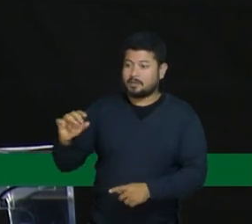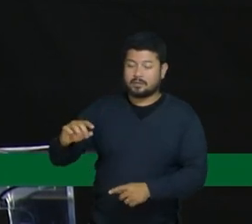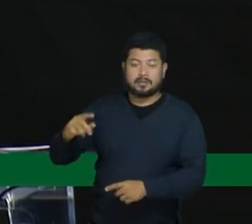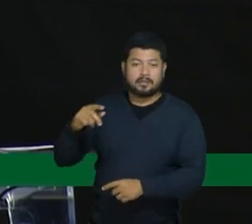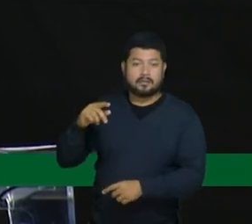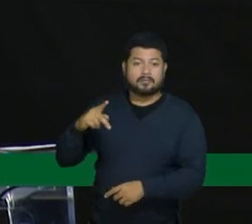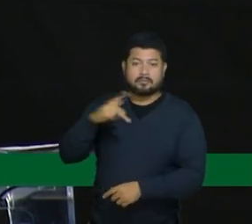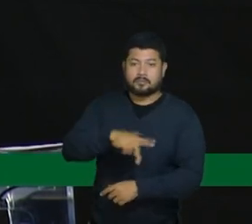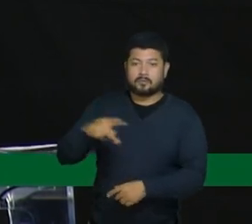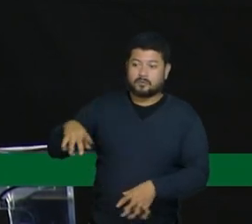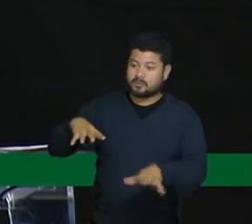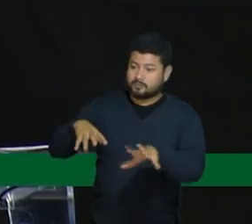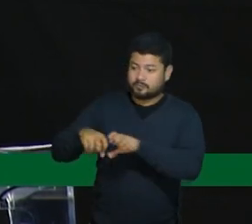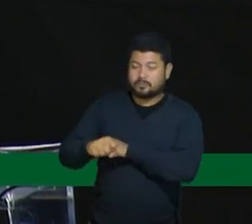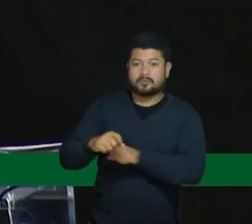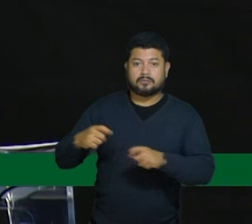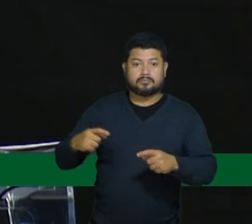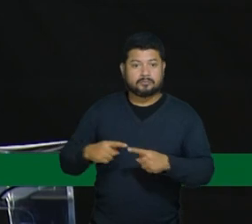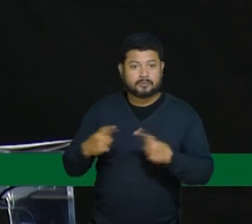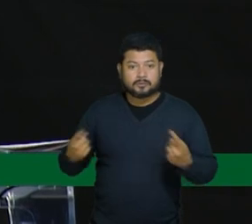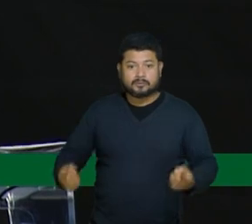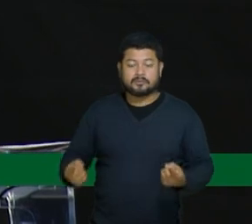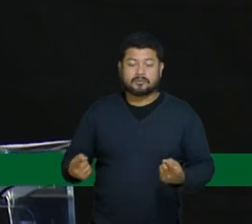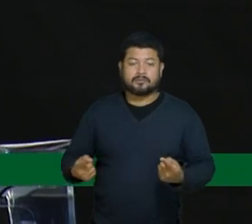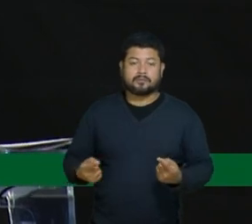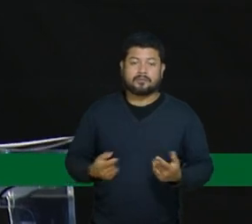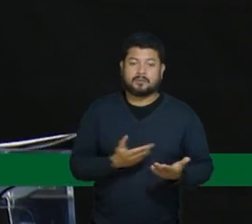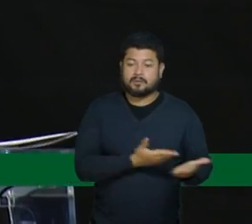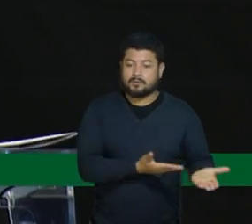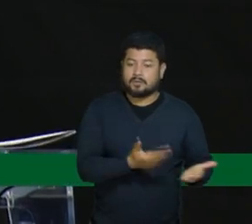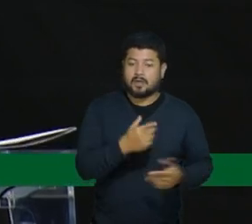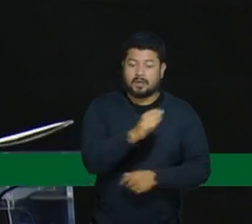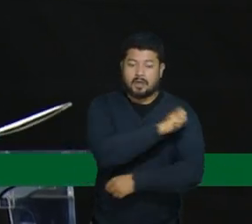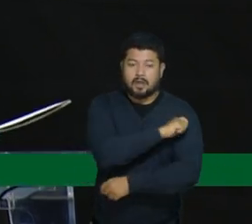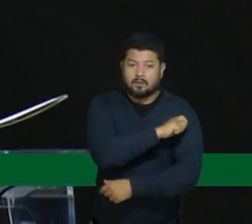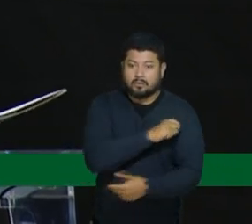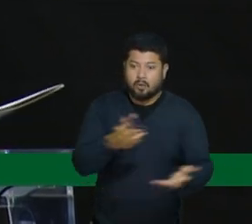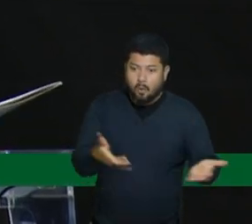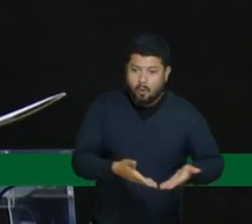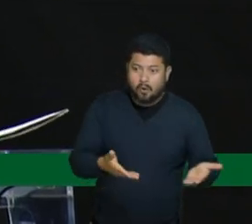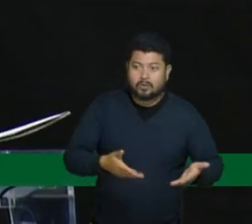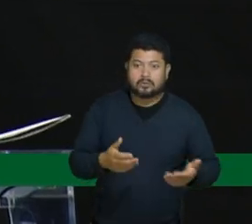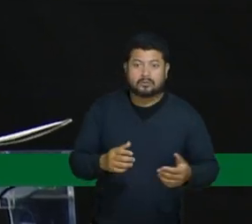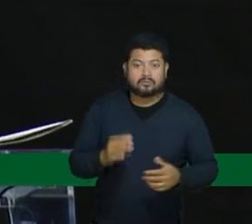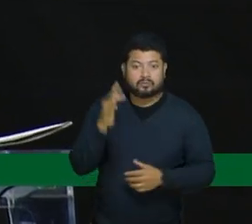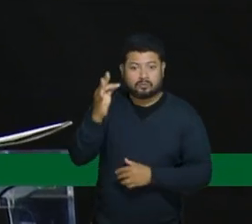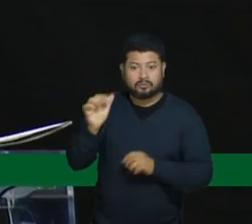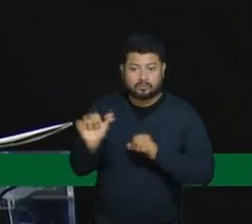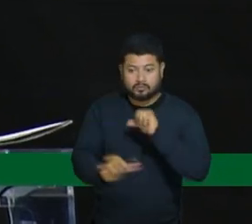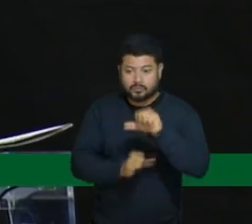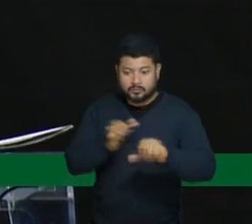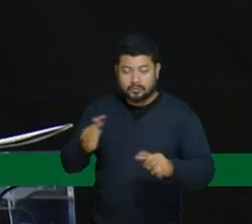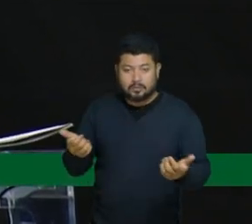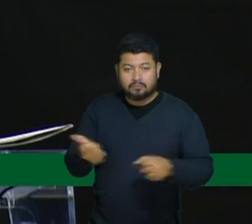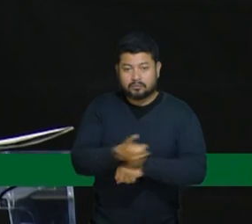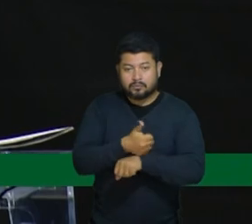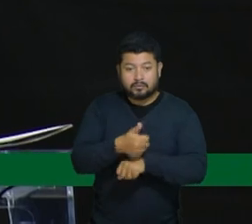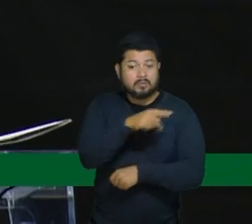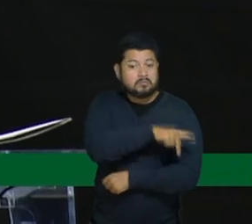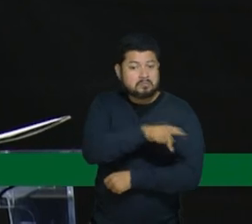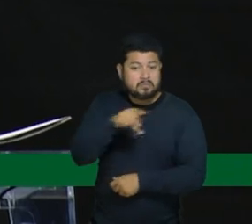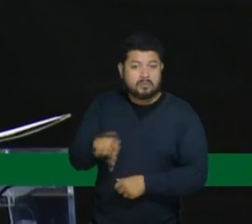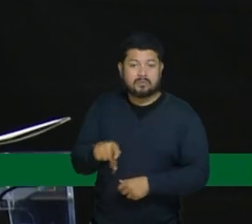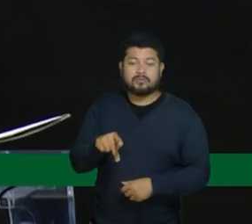nossos alunos se tornarão esses professores e integrantes da grande orquestra filarmônica Musicarium,